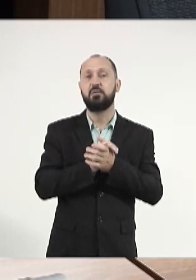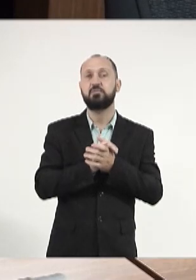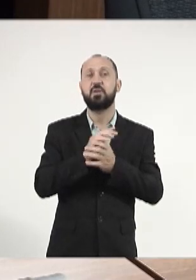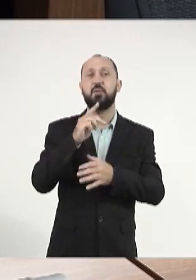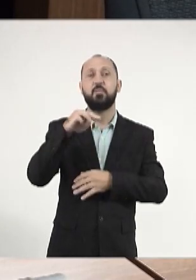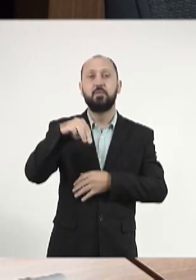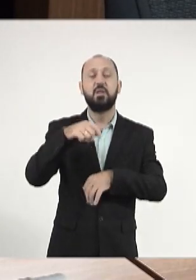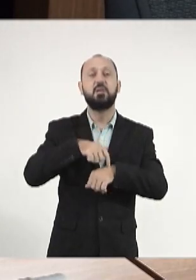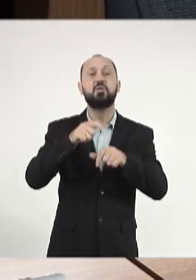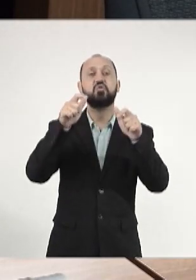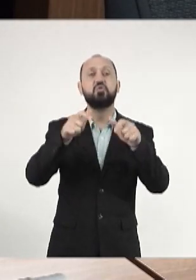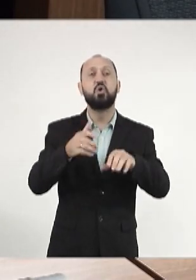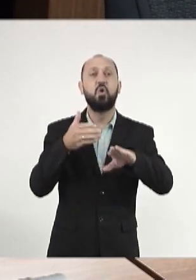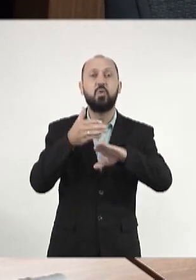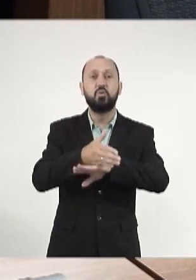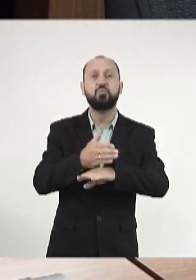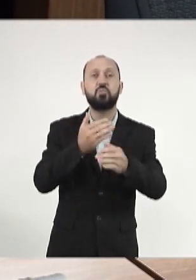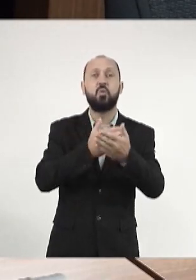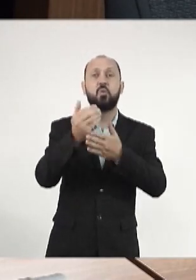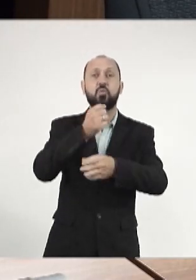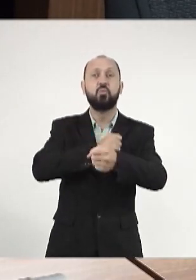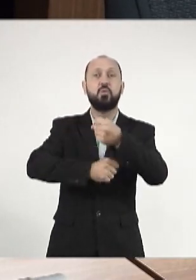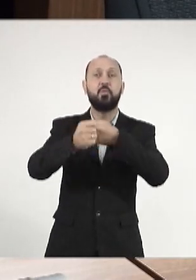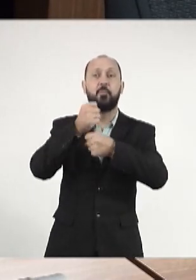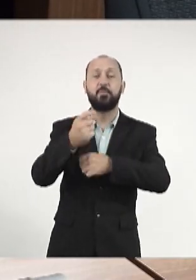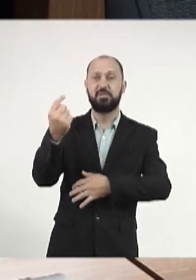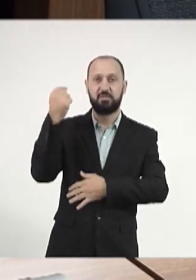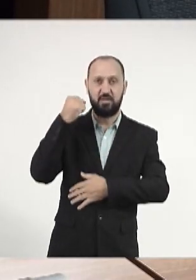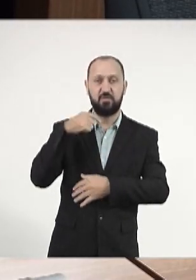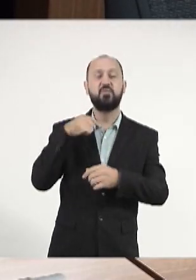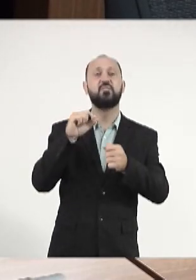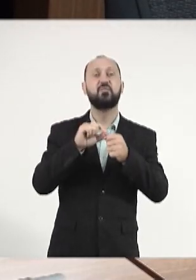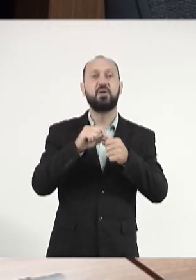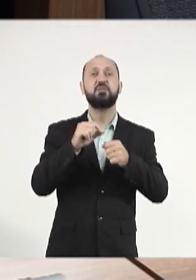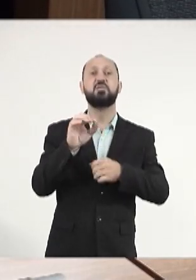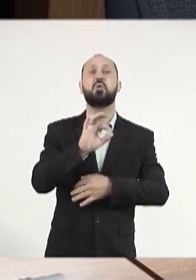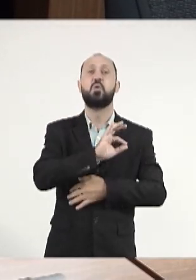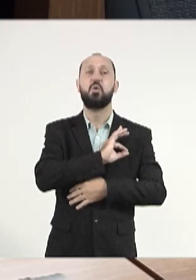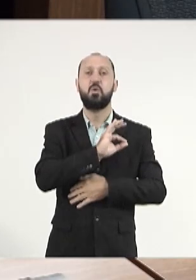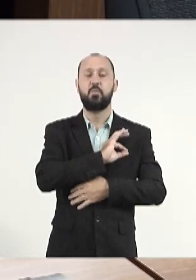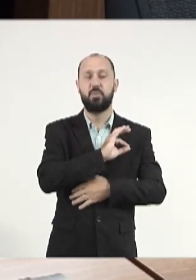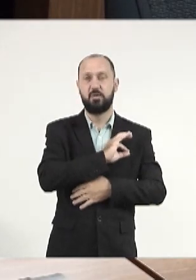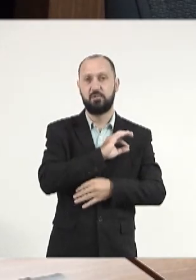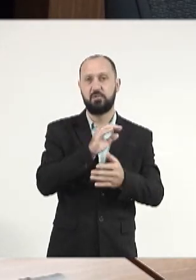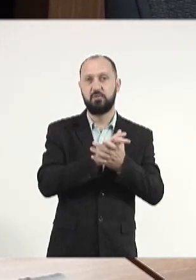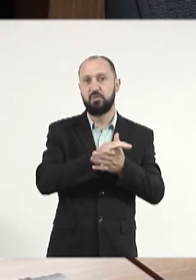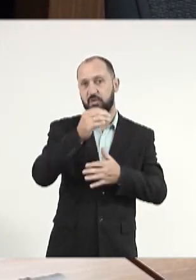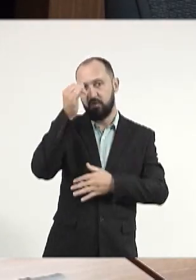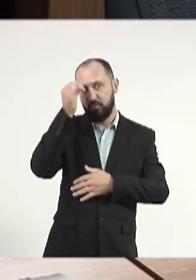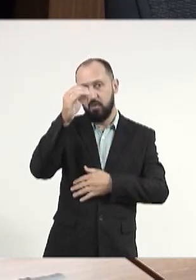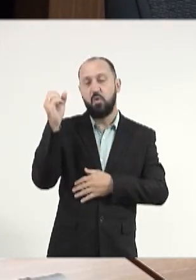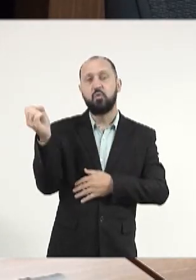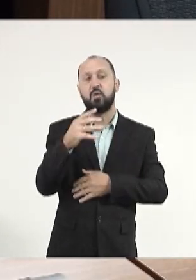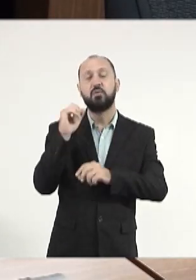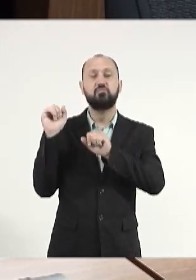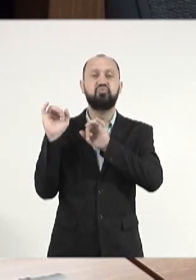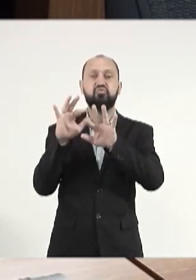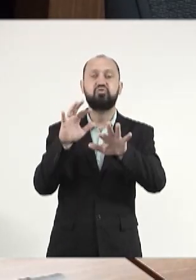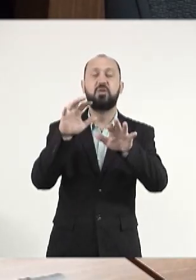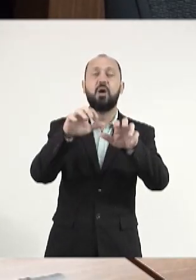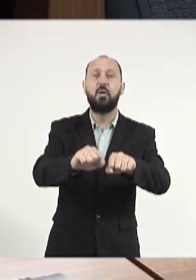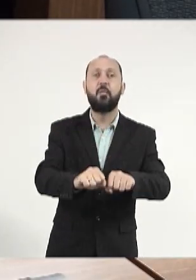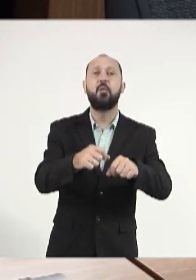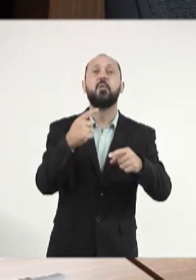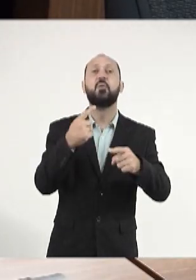Militar está nesse local desde o ano passado, fazendo policiamento e evitando novas invasões,